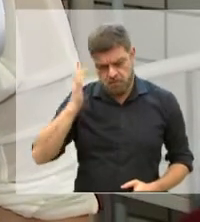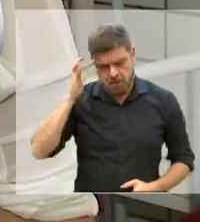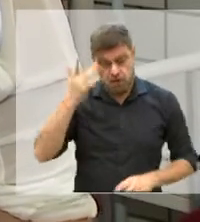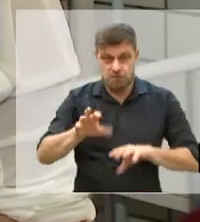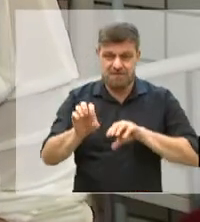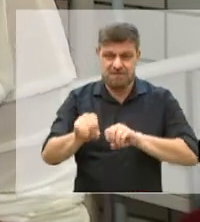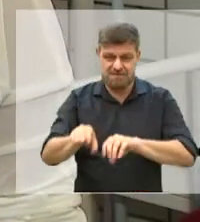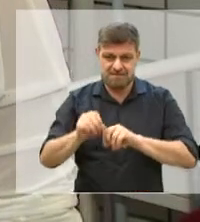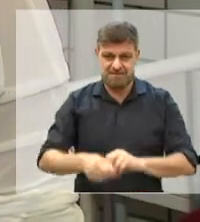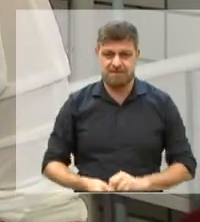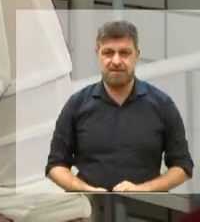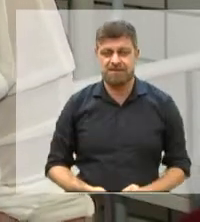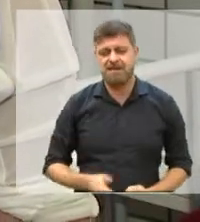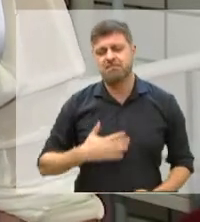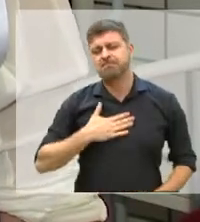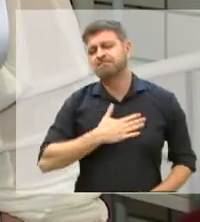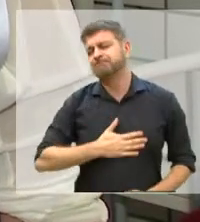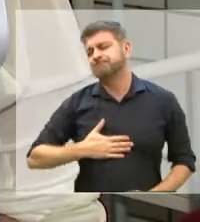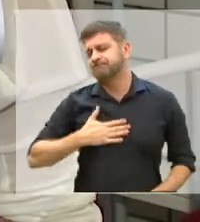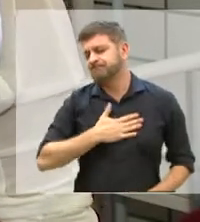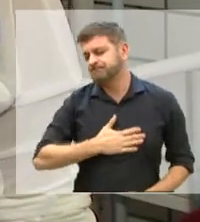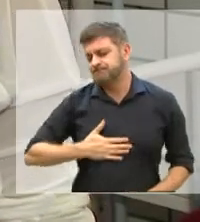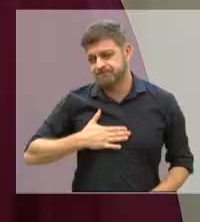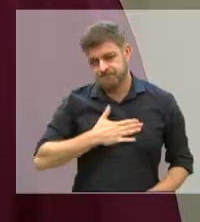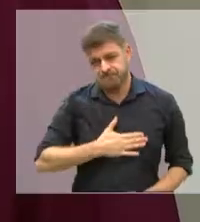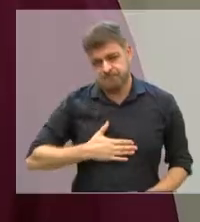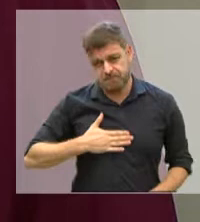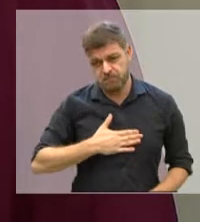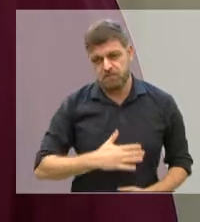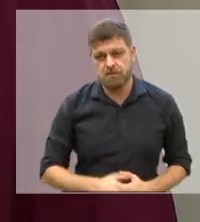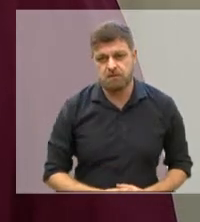assim, muito gostoso, é muito prazeroso.